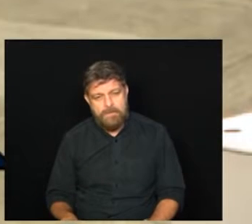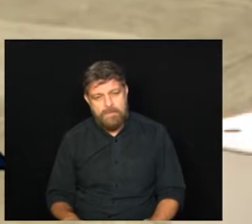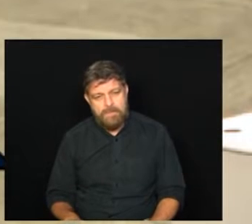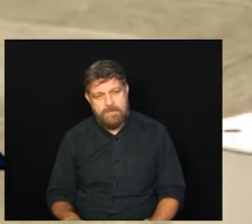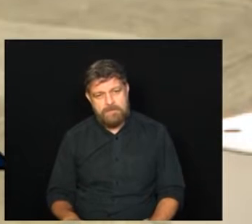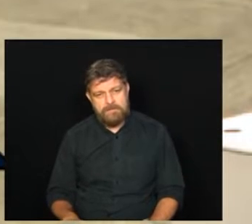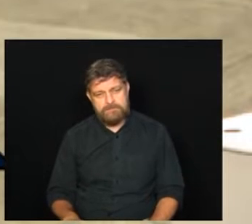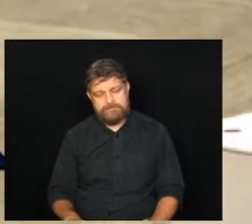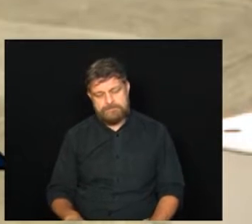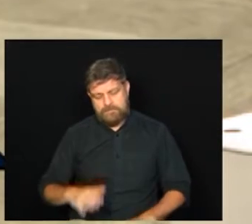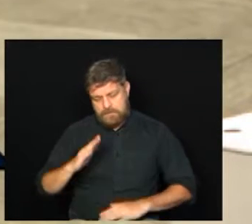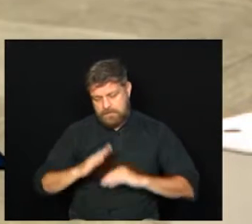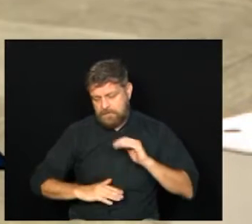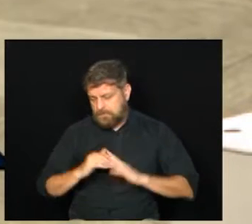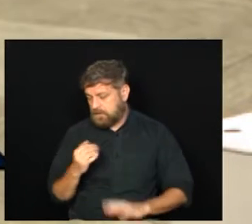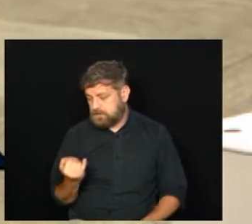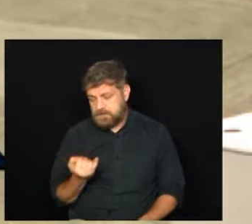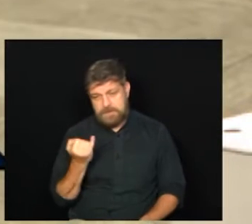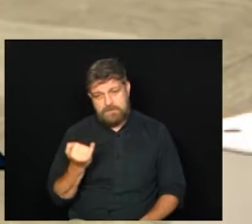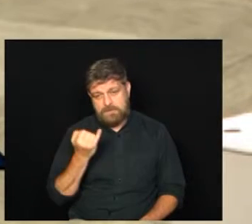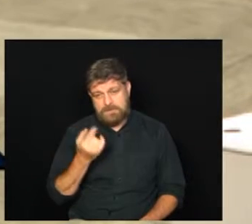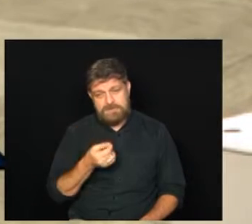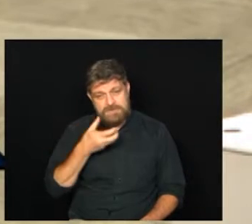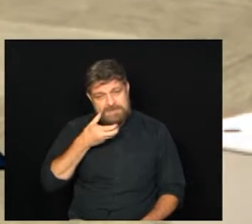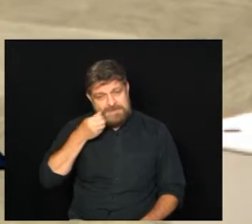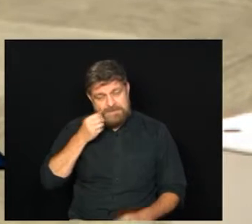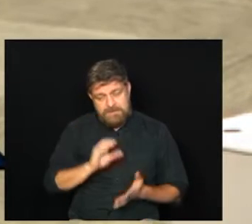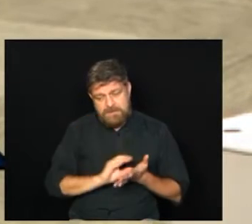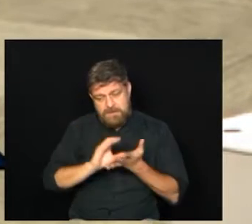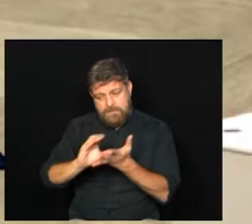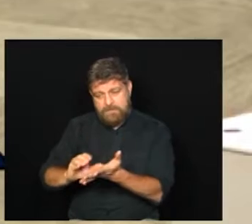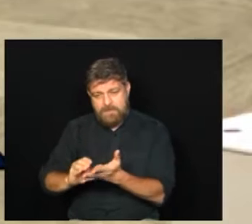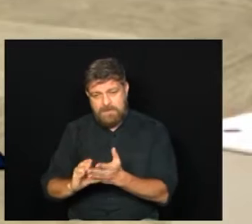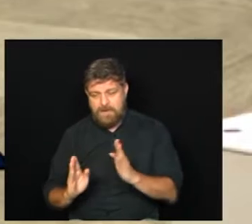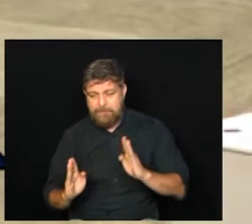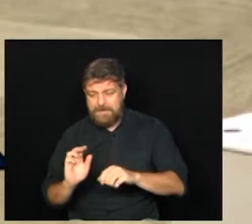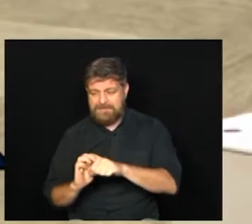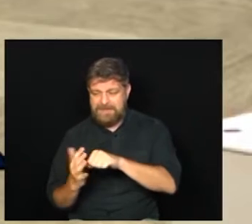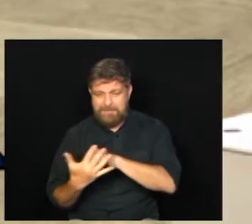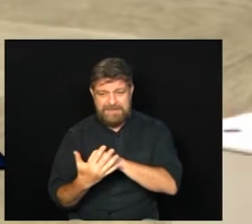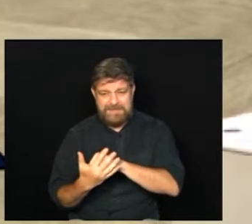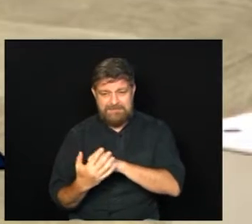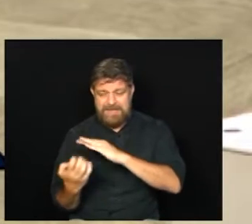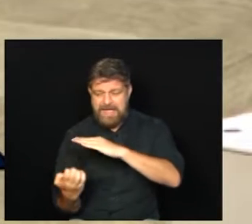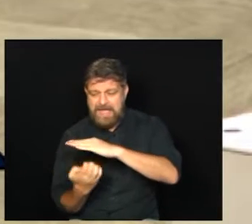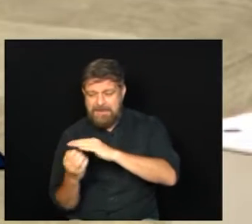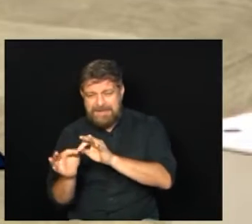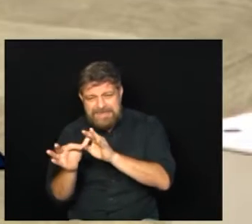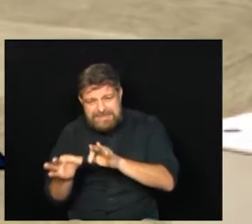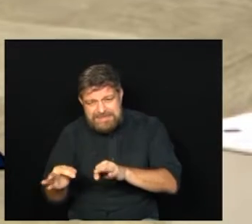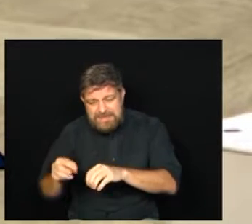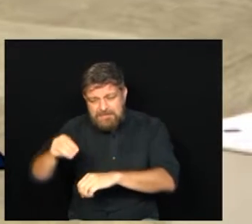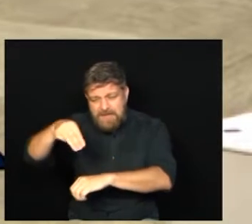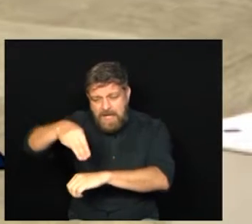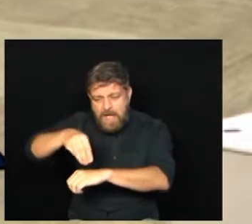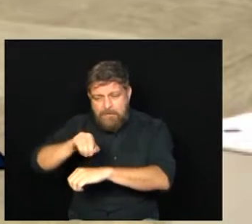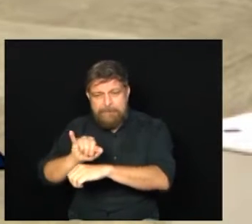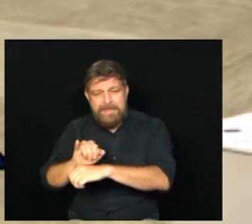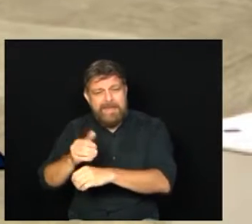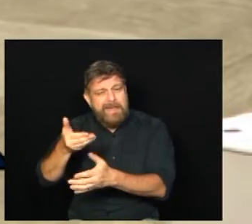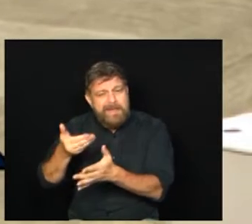Isso é uma medida importante porque, nesse momento de pandemia, a maioria das pequenas e microempresas, elas